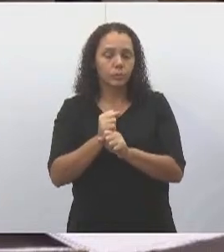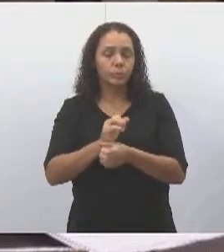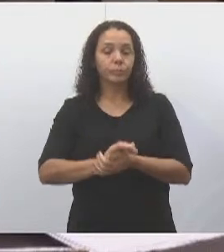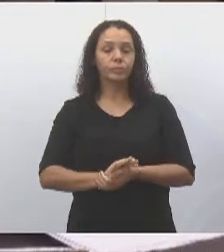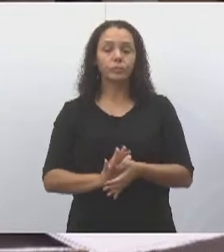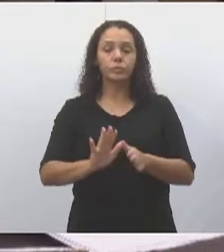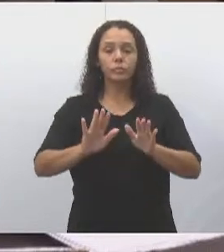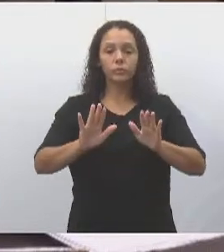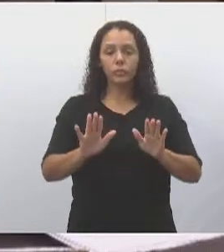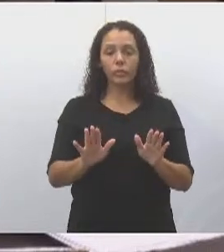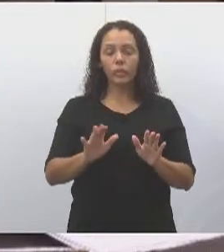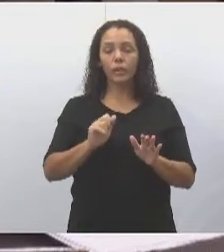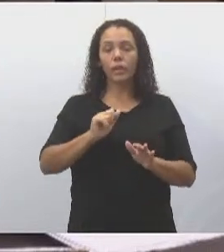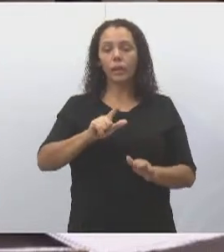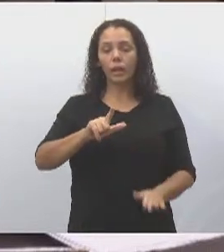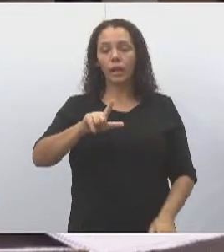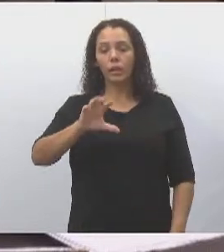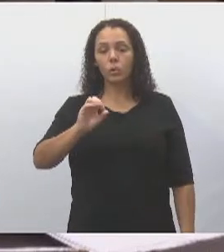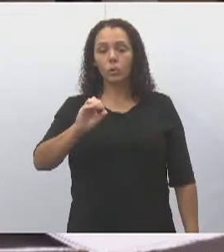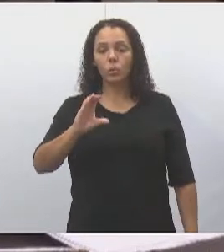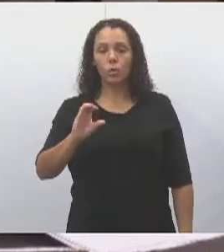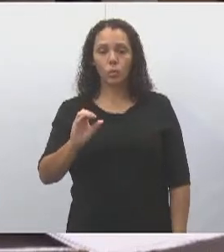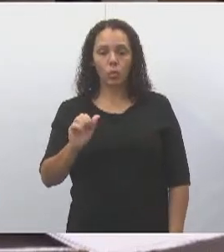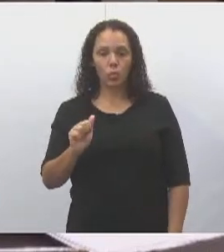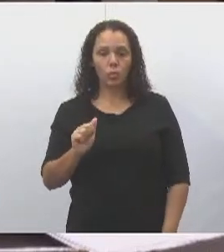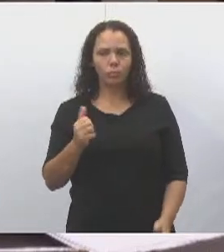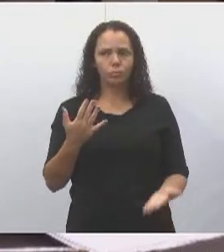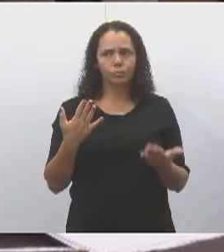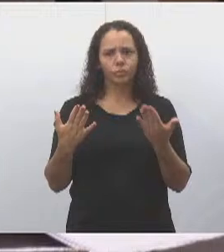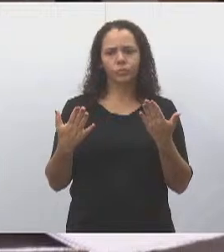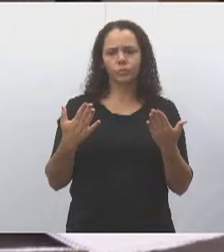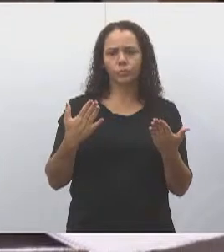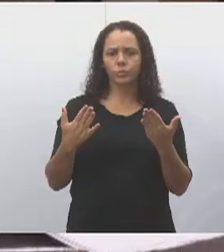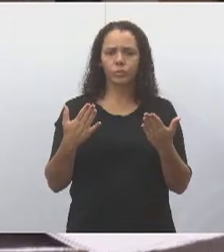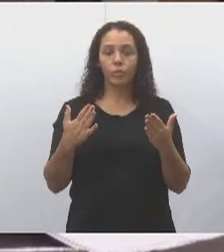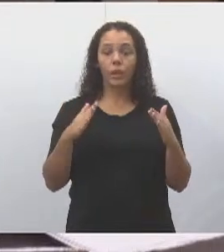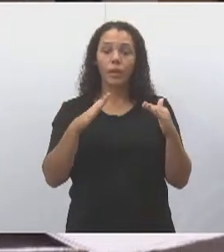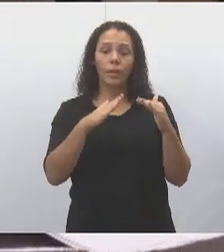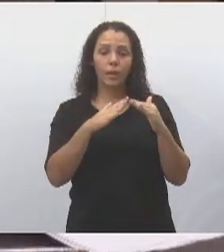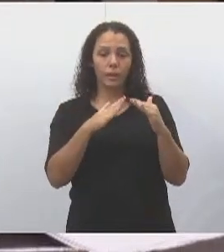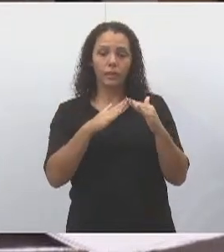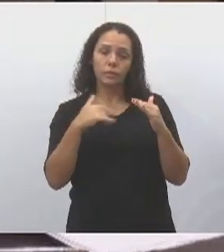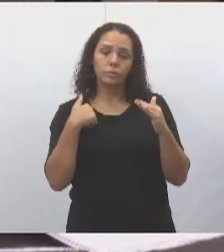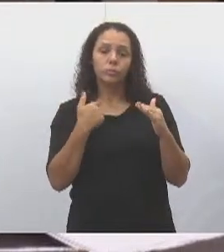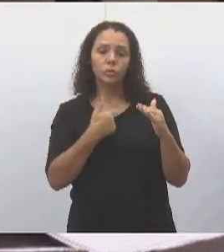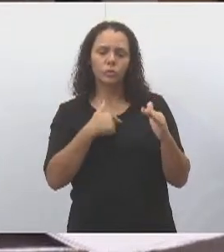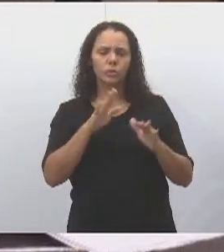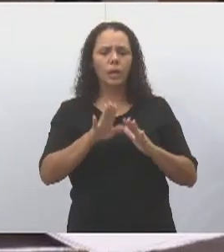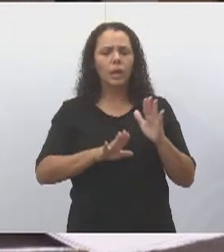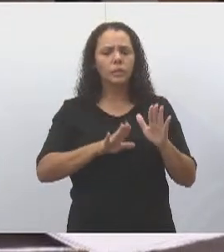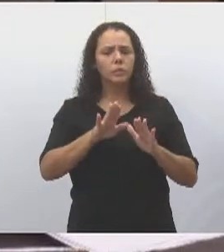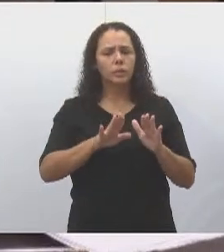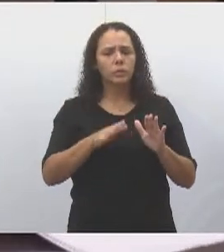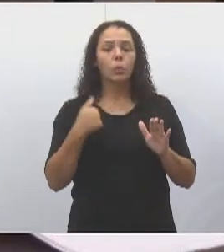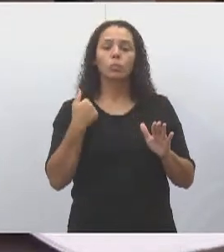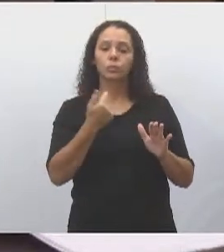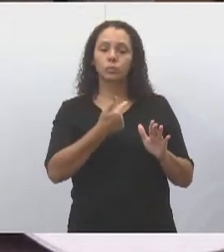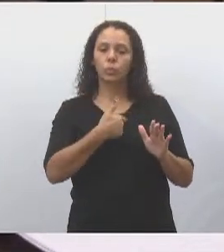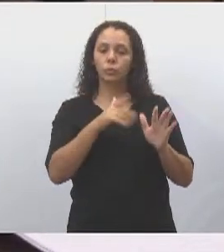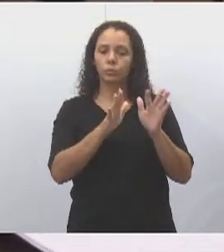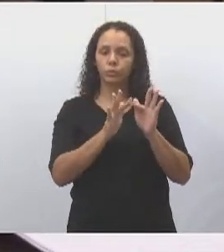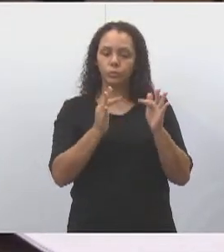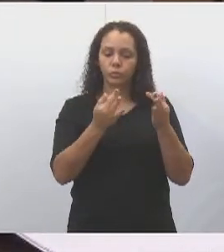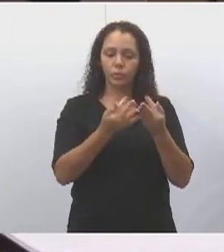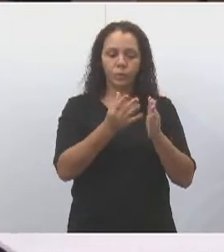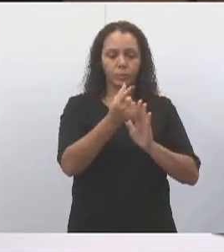como a casa da gente. Muitas vezes a gente faz uma previsão de um orçamento e